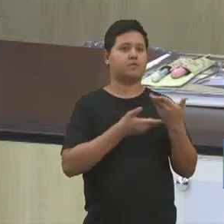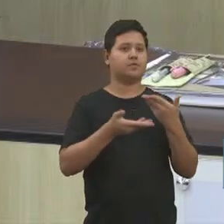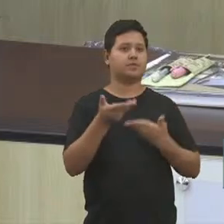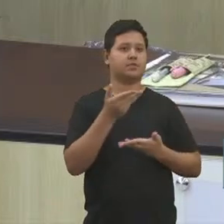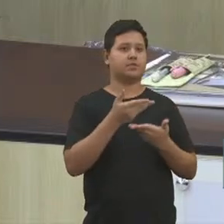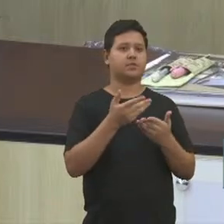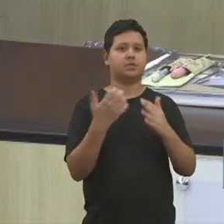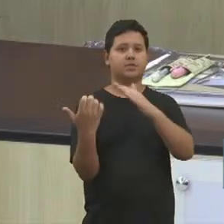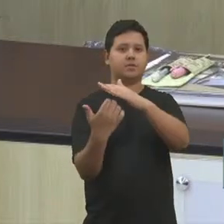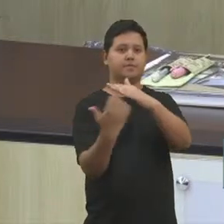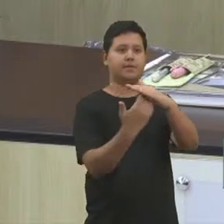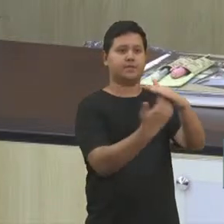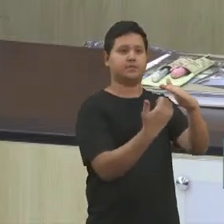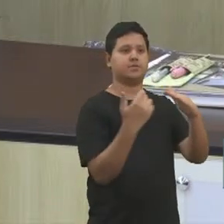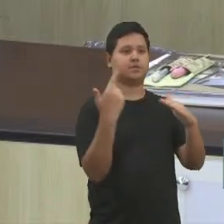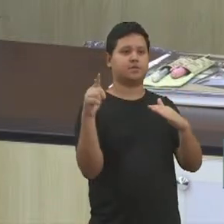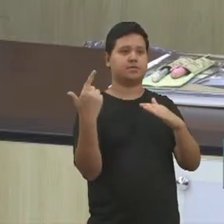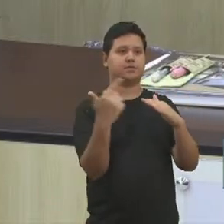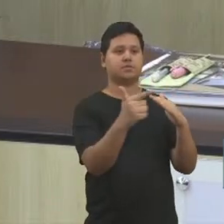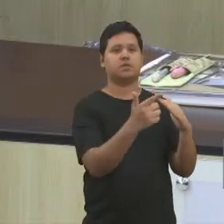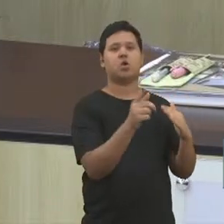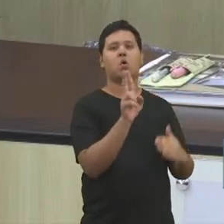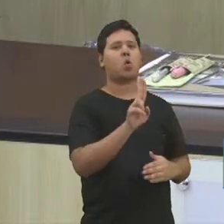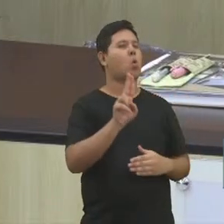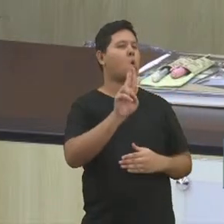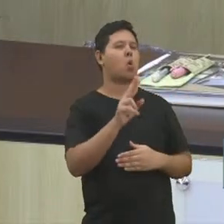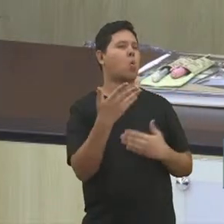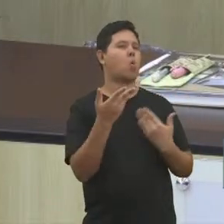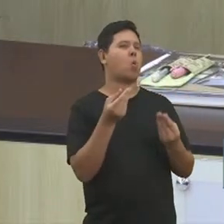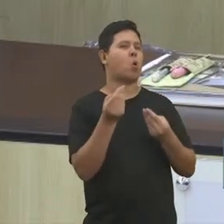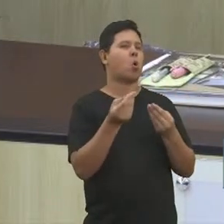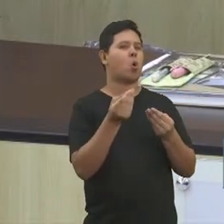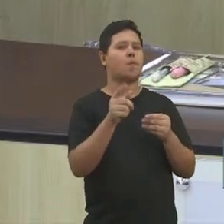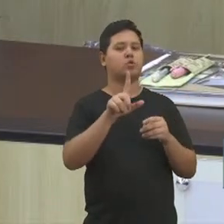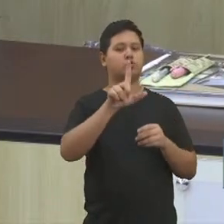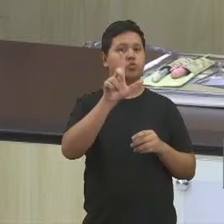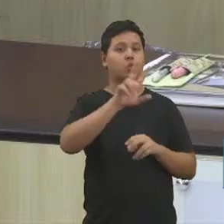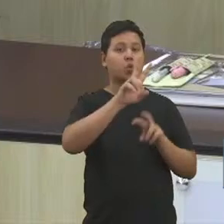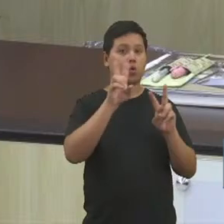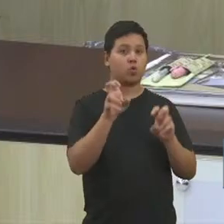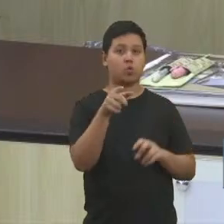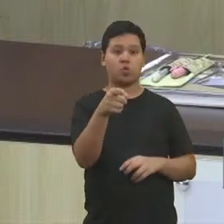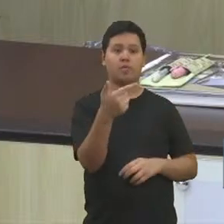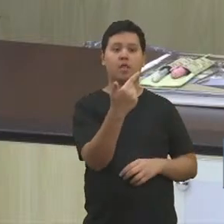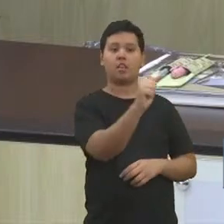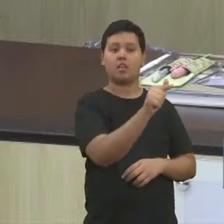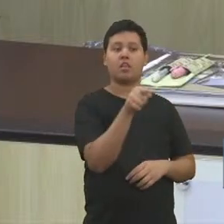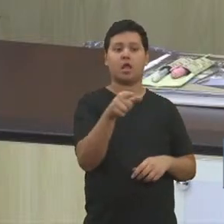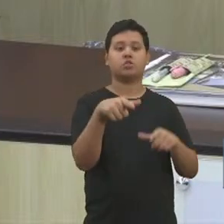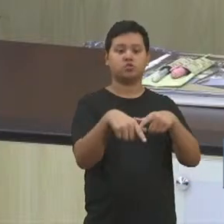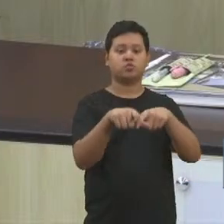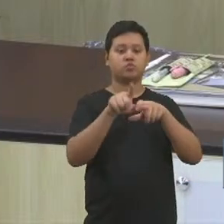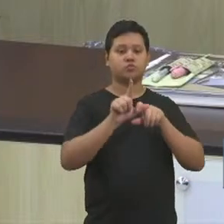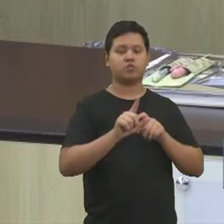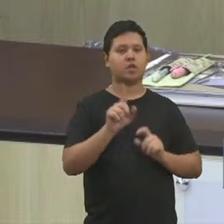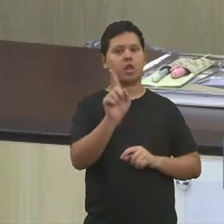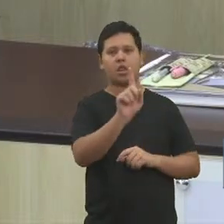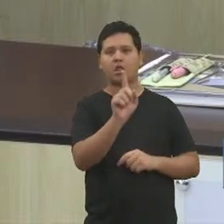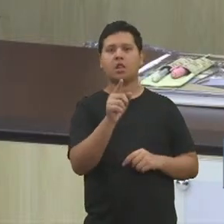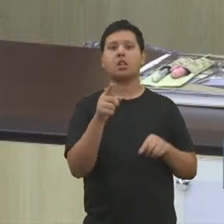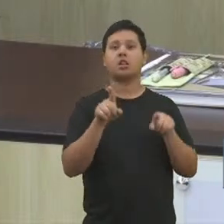Como é que está sendo essa receptividade com relação às dívidas que ficaram e os fornecedores que não estão